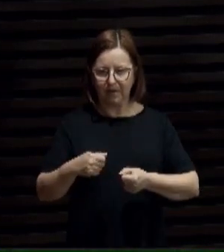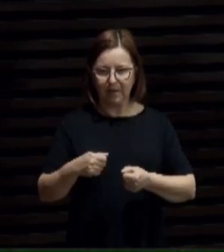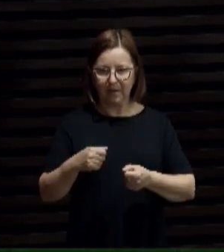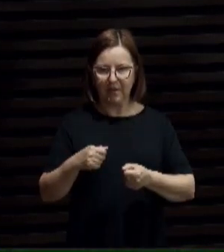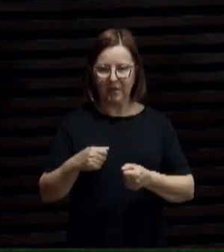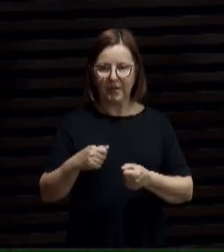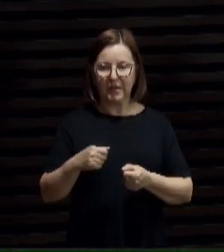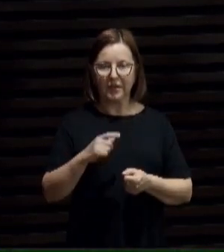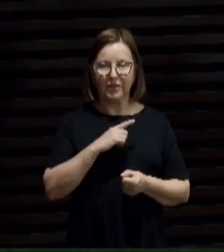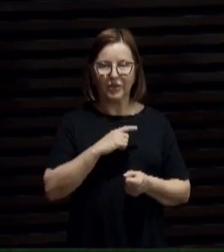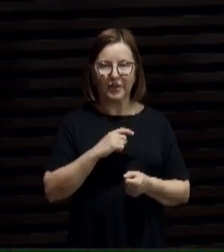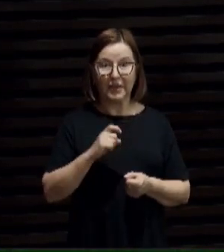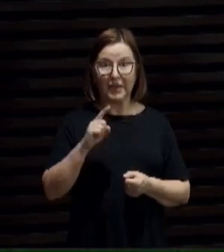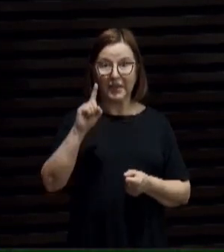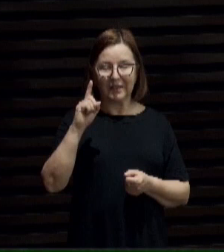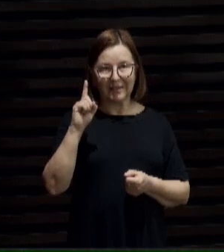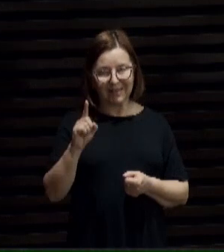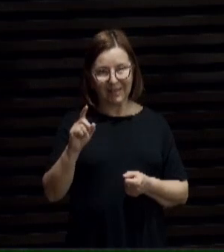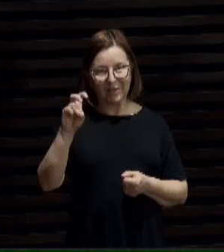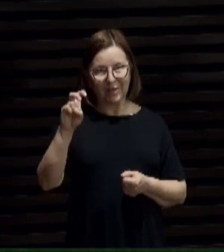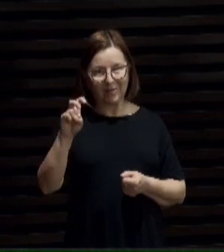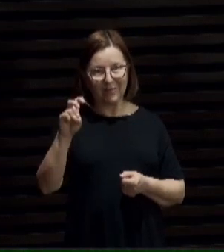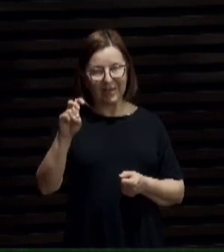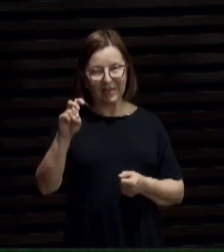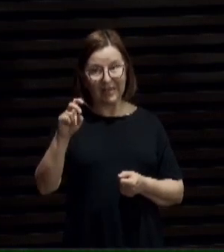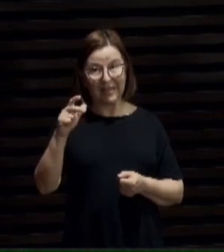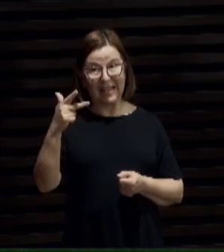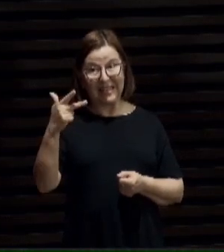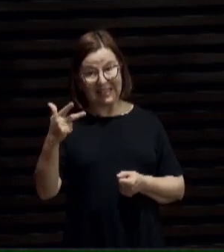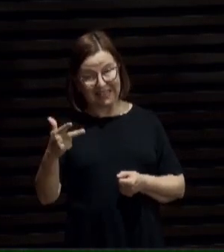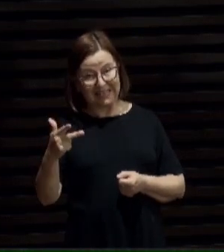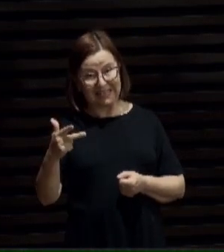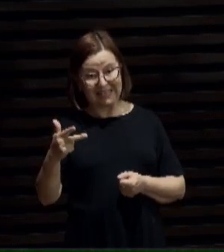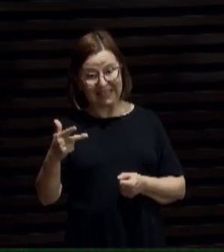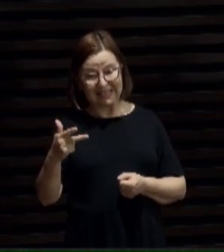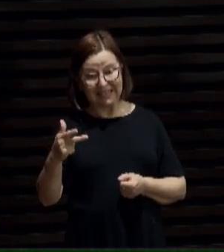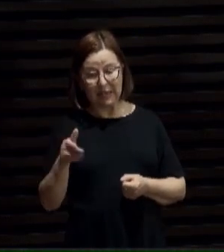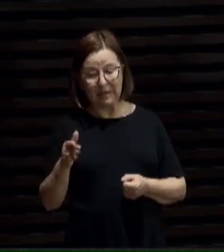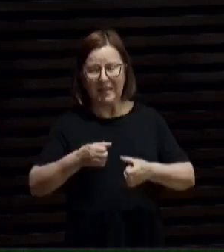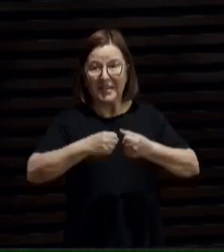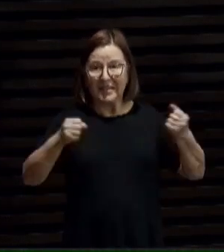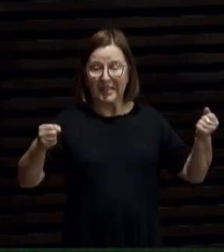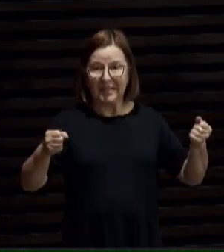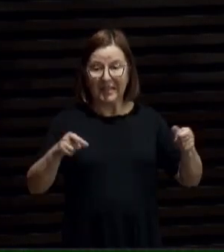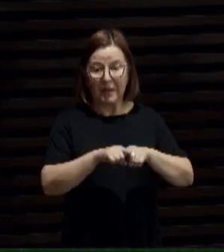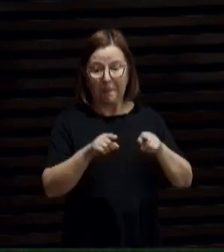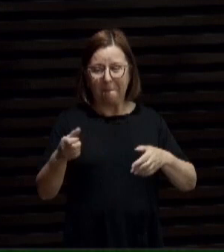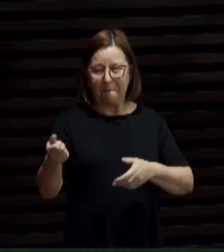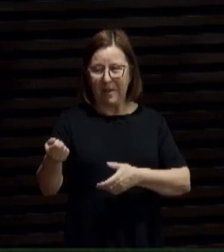153 grandes peixes. E não obstante serem tantos, a rede não se